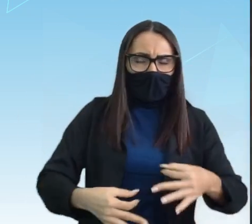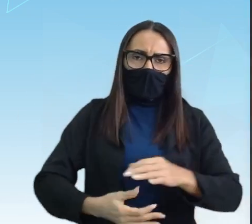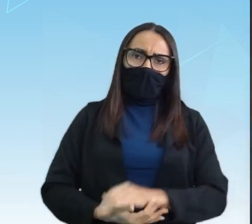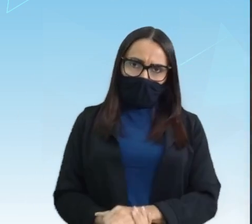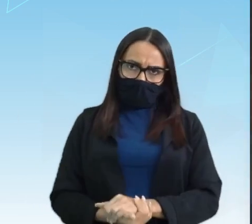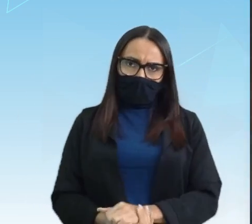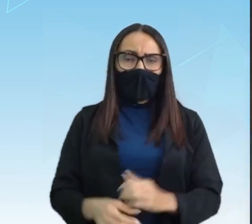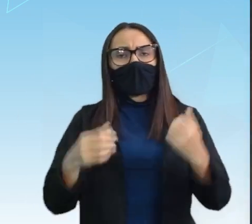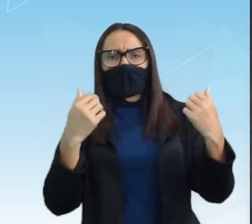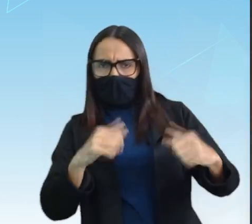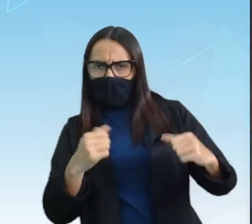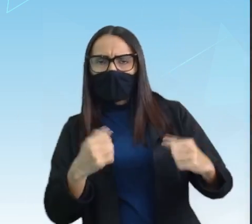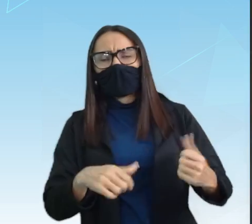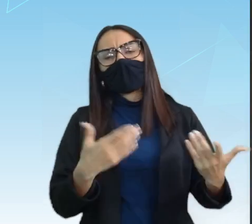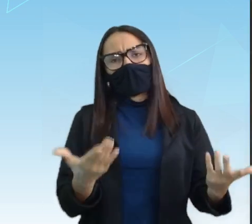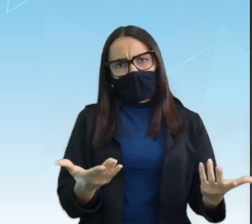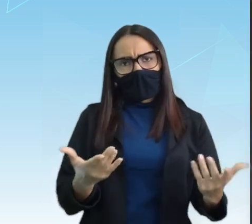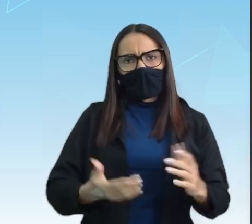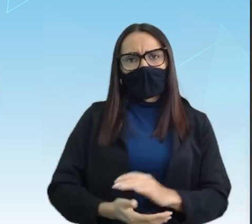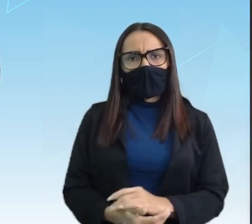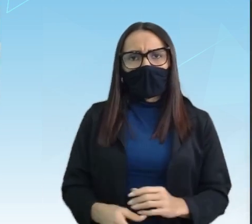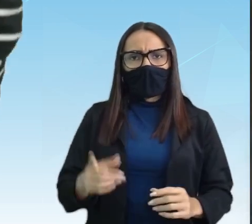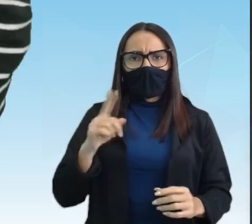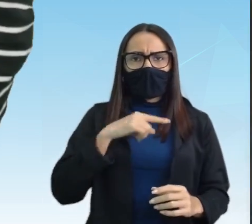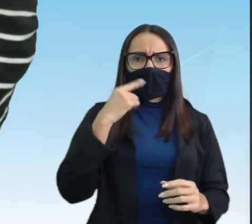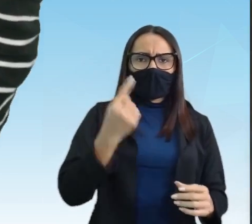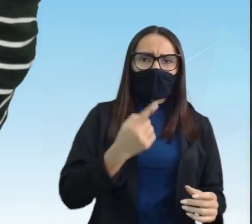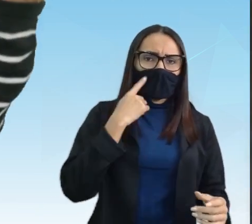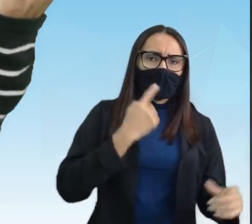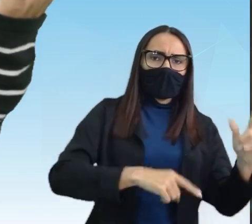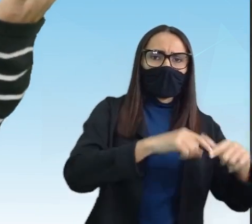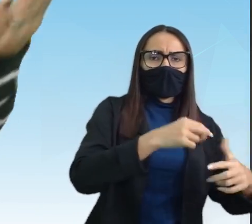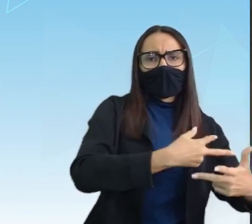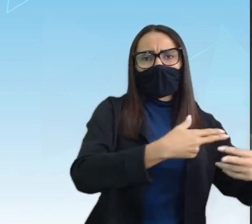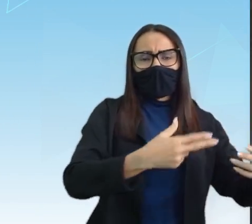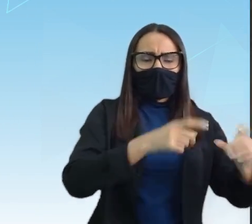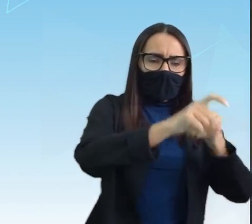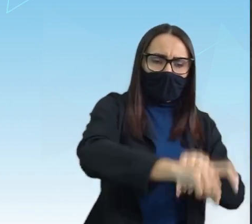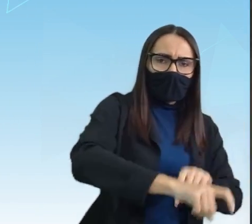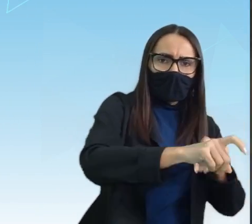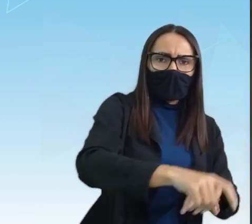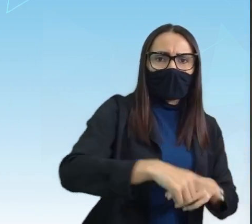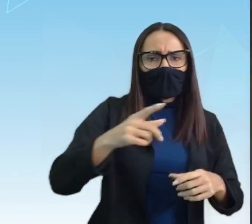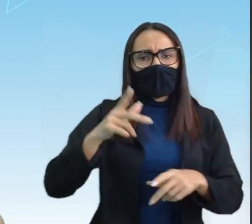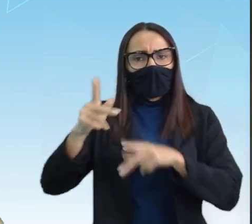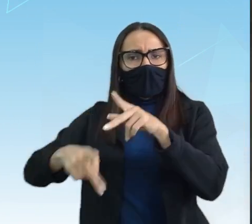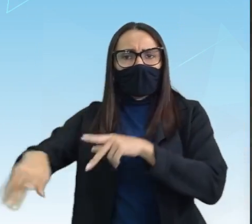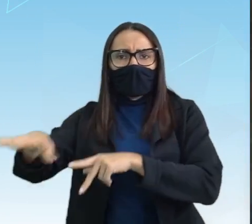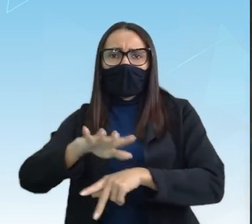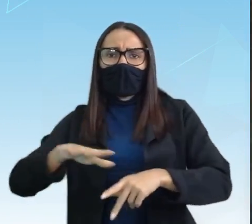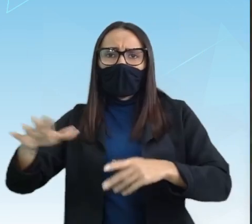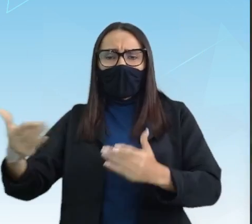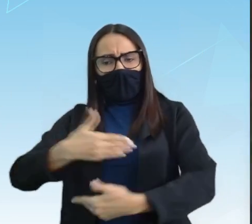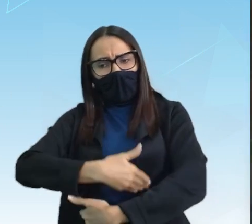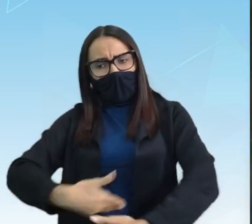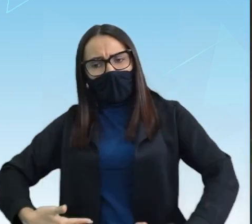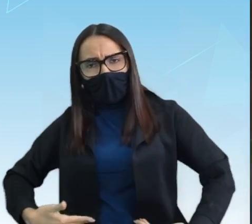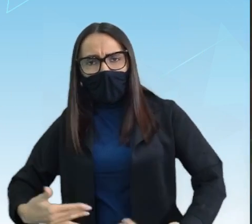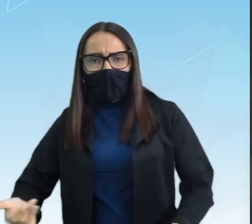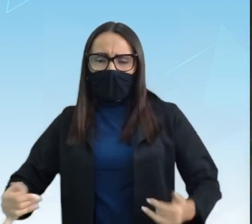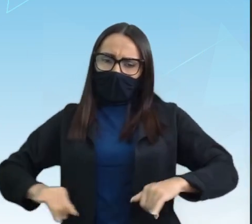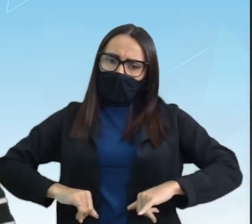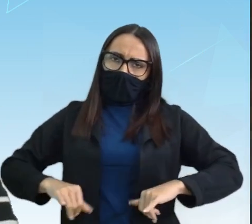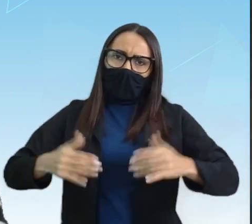é uma incoerência, né? Nós somos os grandes produtores de agricultura e a nossa população morrendo, caindo de fome.